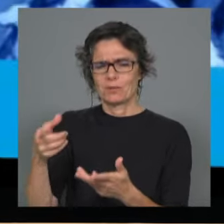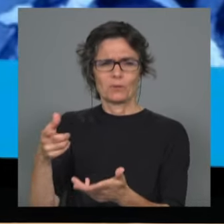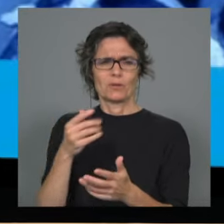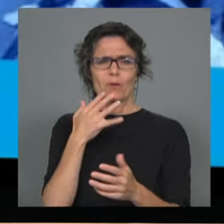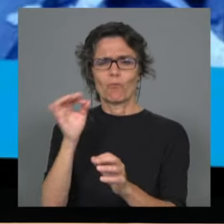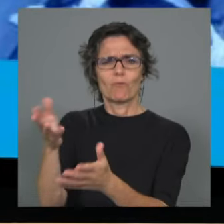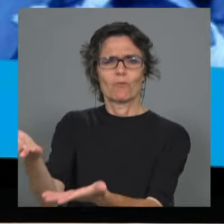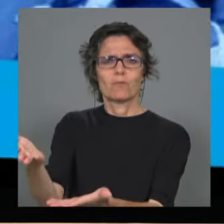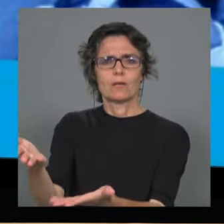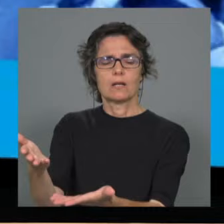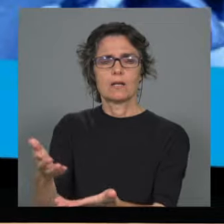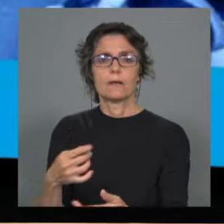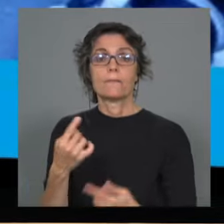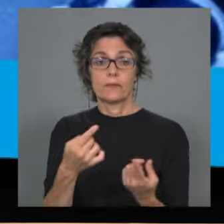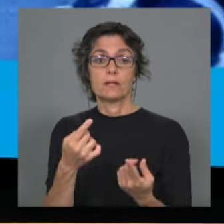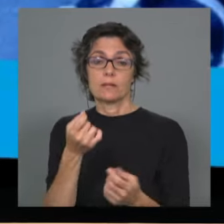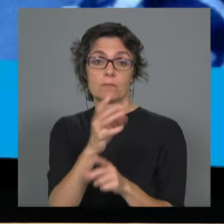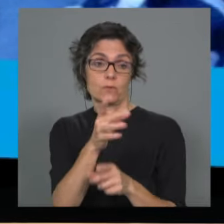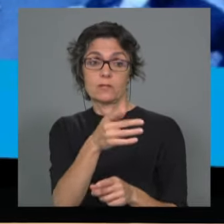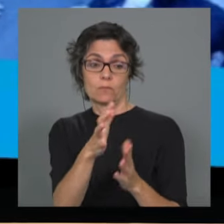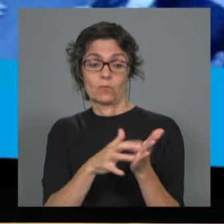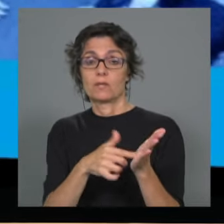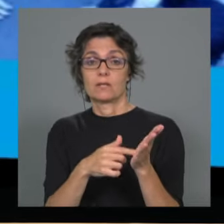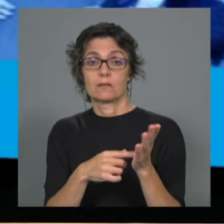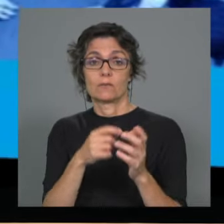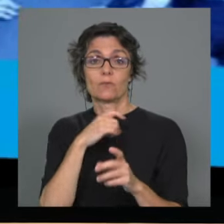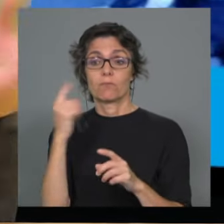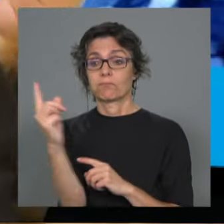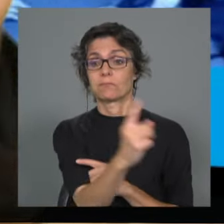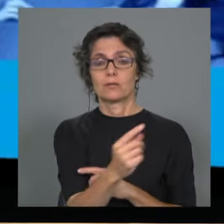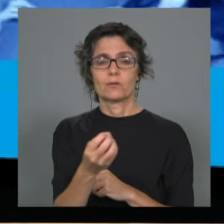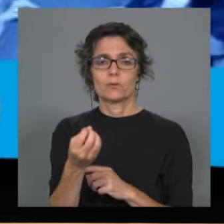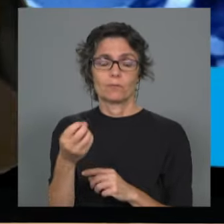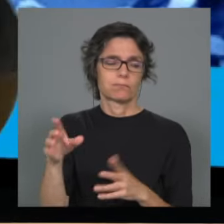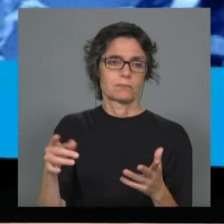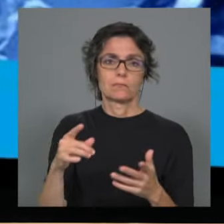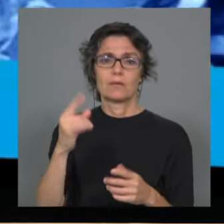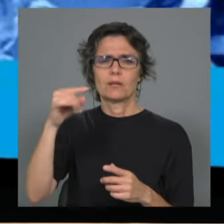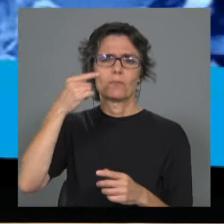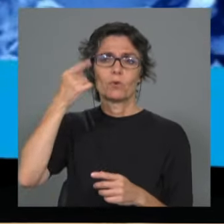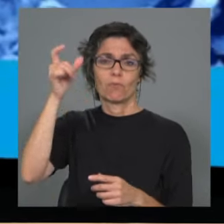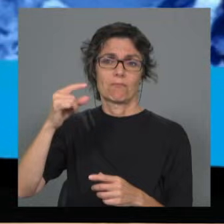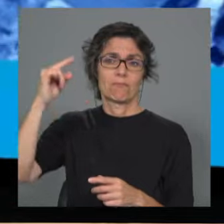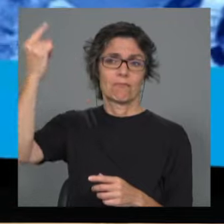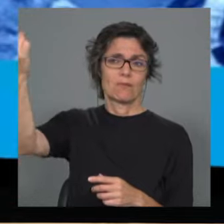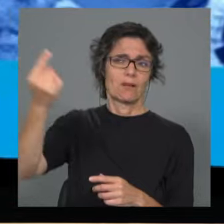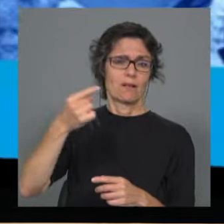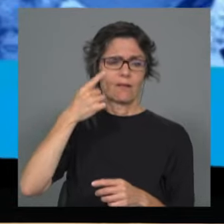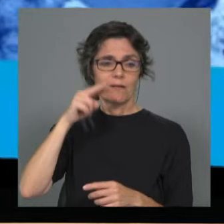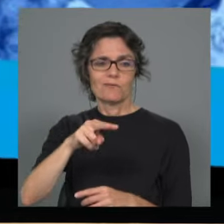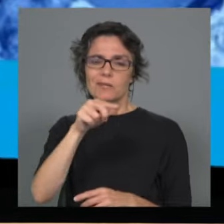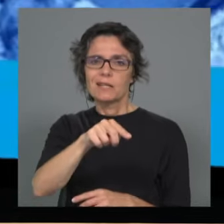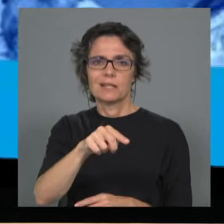Evangelho, quer dizer, os sacerdotes passavam ali, mas veio um samaritano lá de longe e foi ao